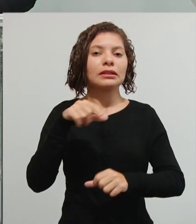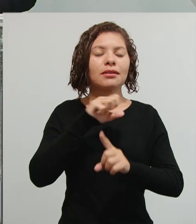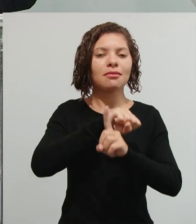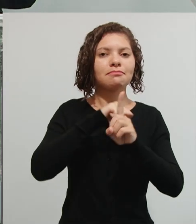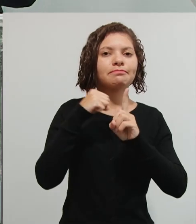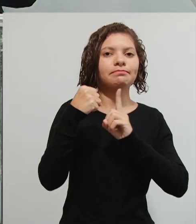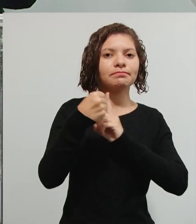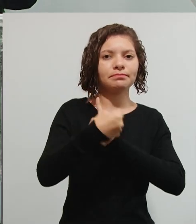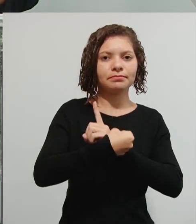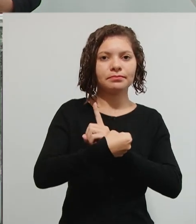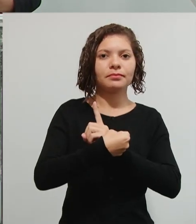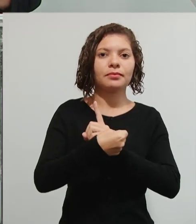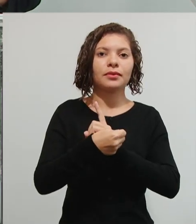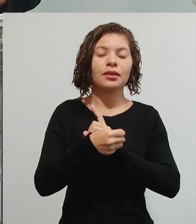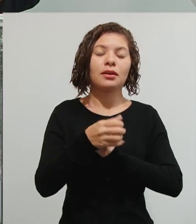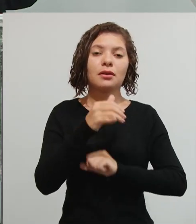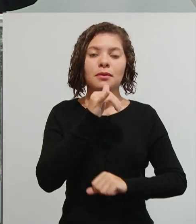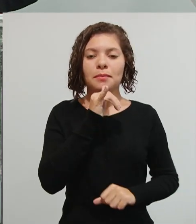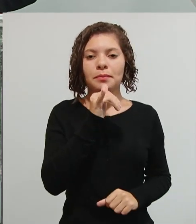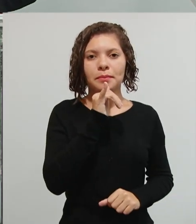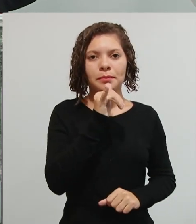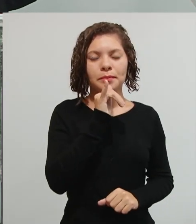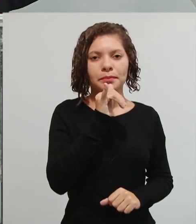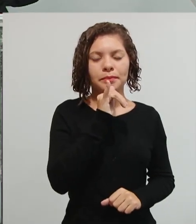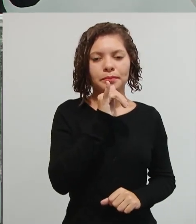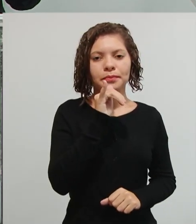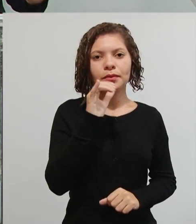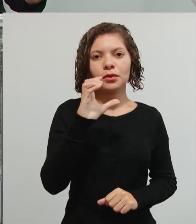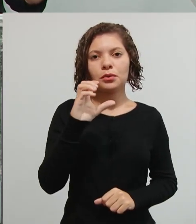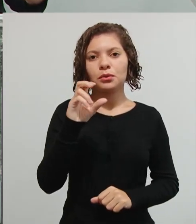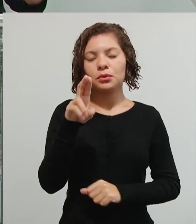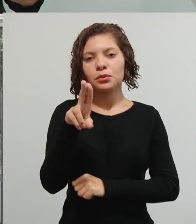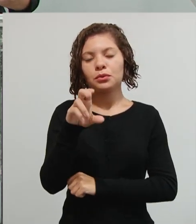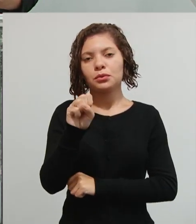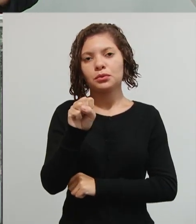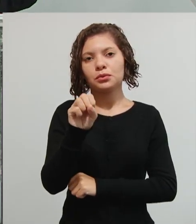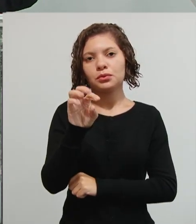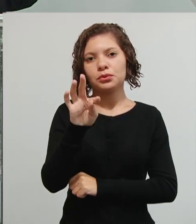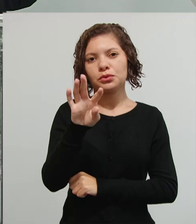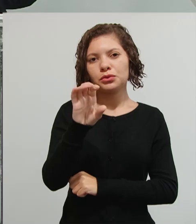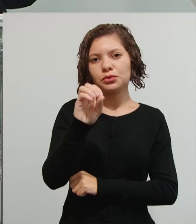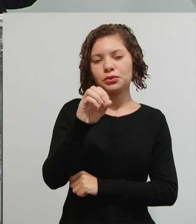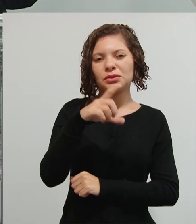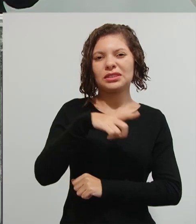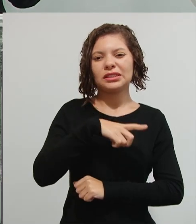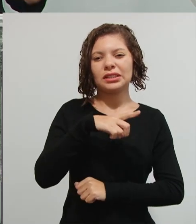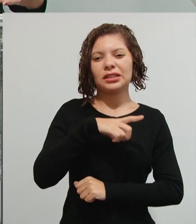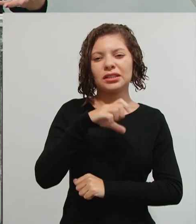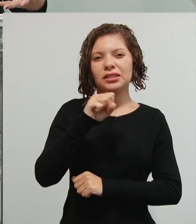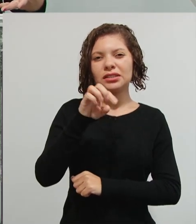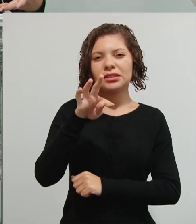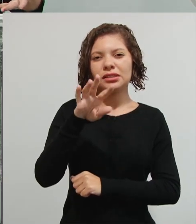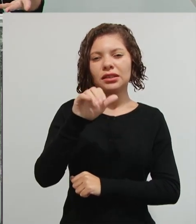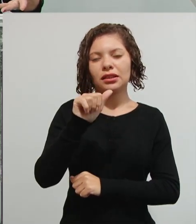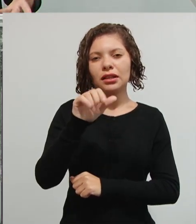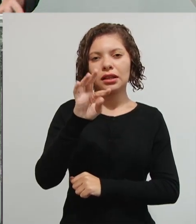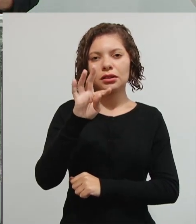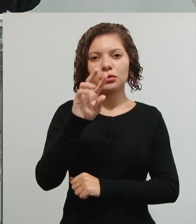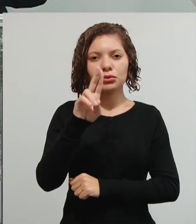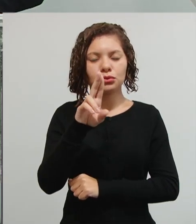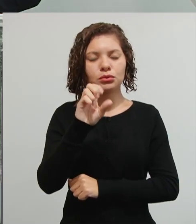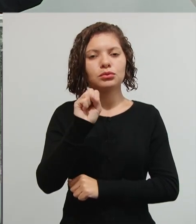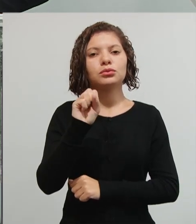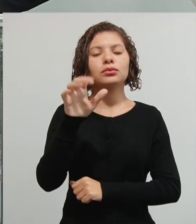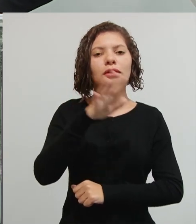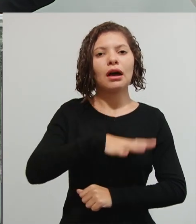sociedade. A gente pode ver como alguns cursos passam a ter mais status, né? Os cursos na área de tecnologia da informação, por exemplo, que